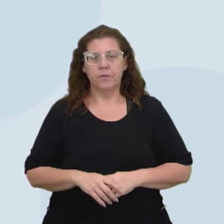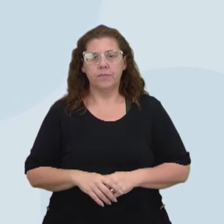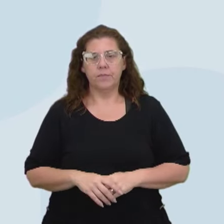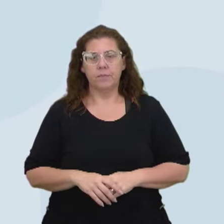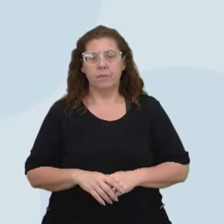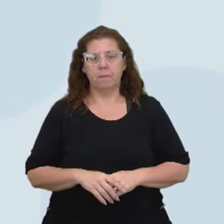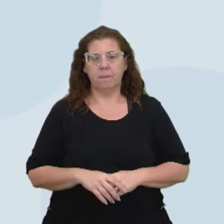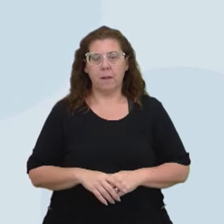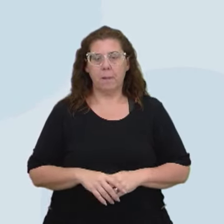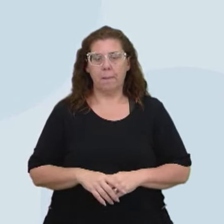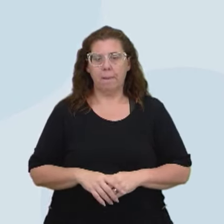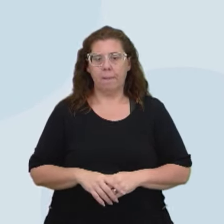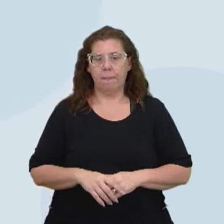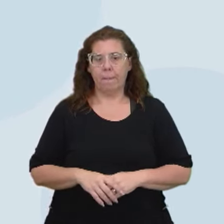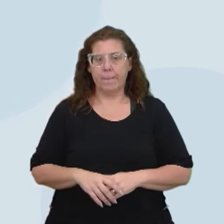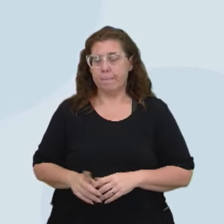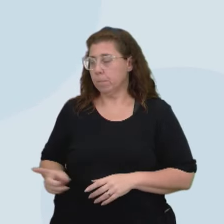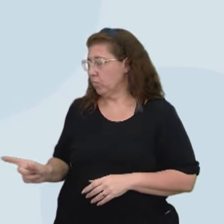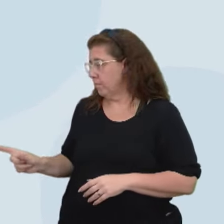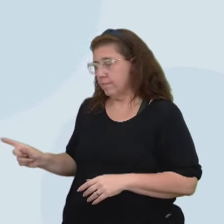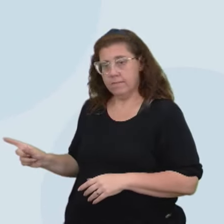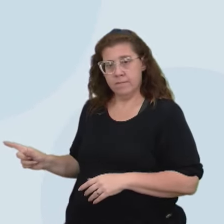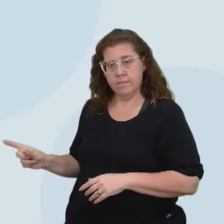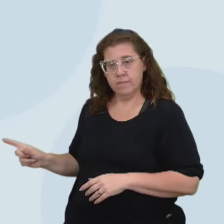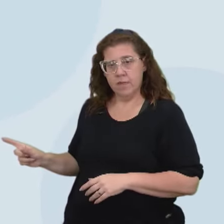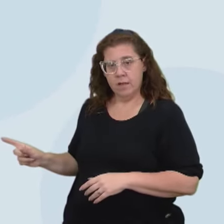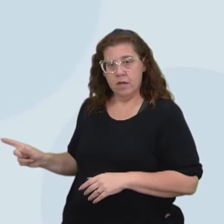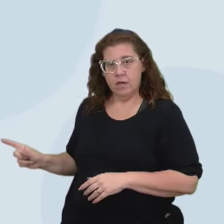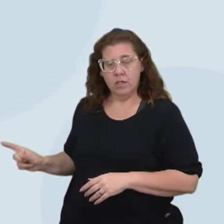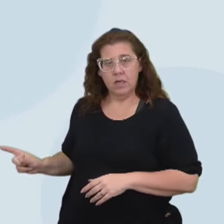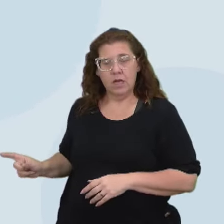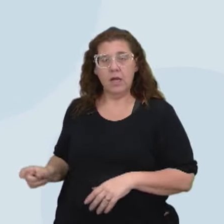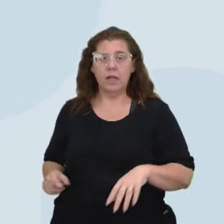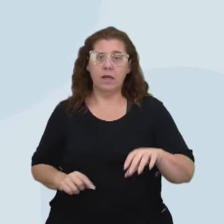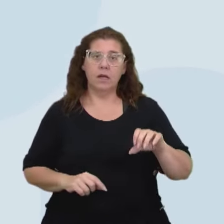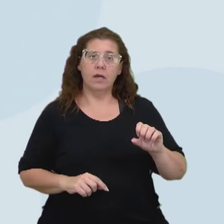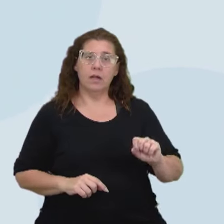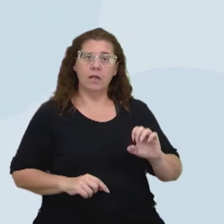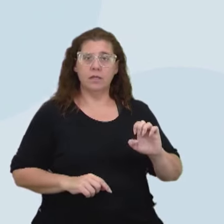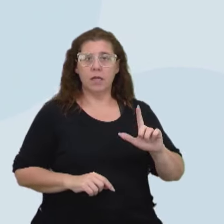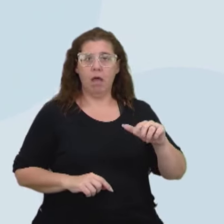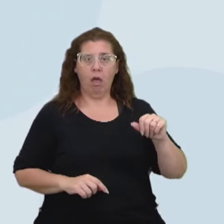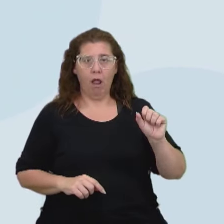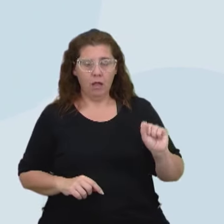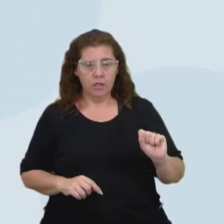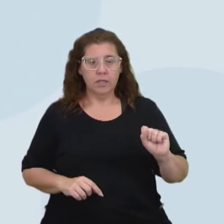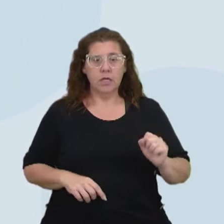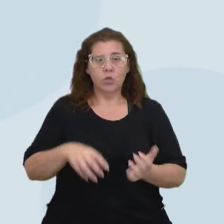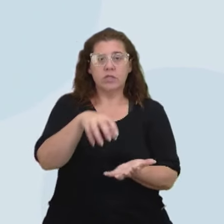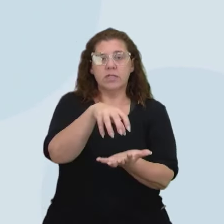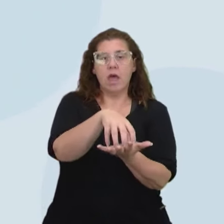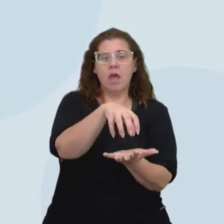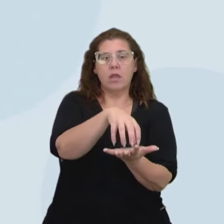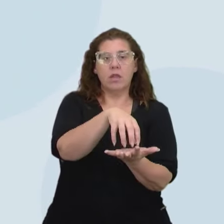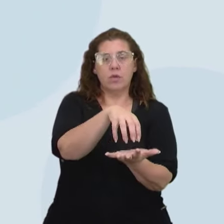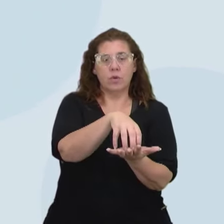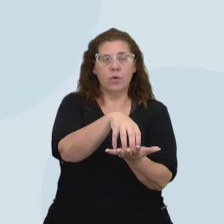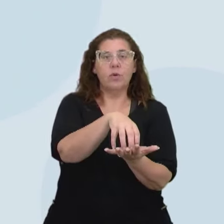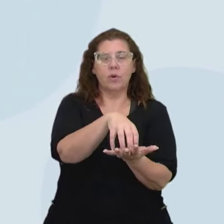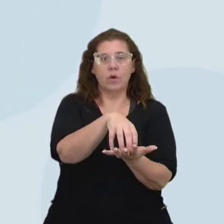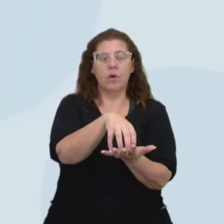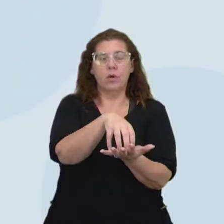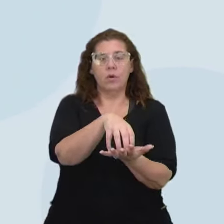círculo estariam as celas. E na parte central desse círculo estaria,